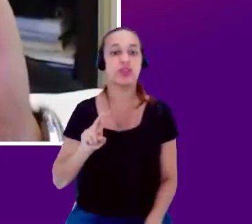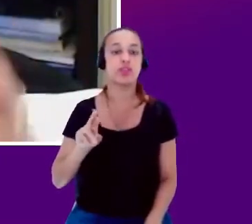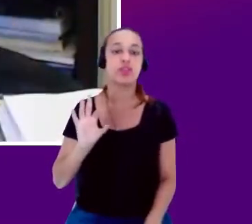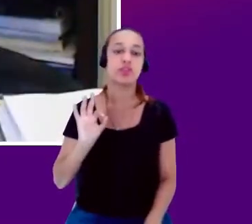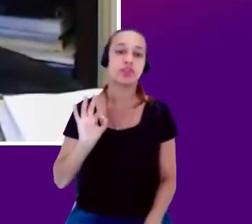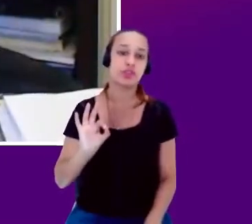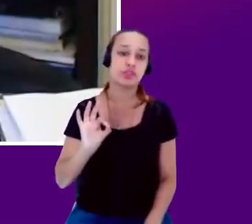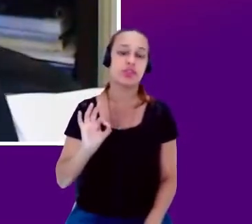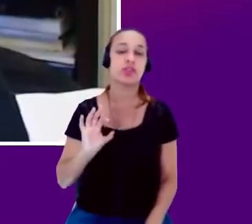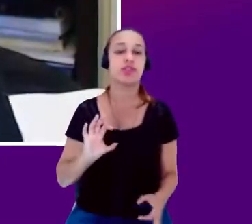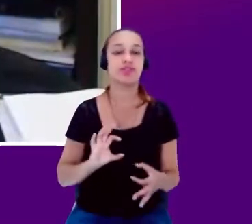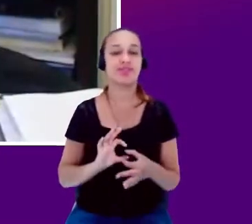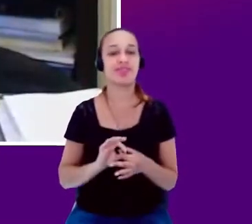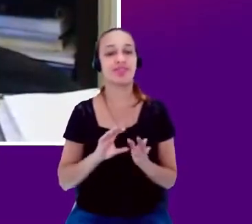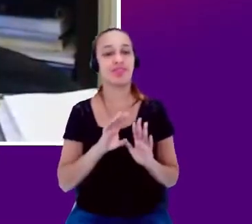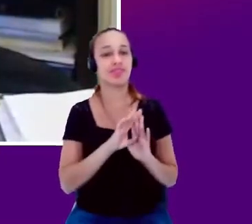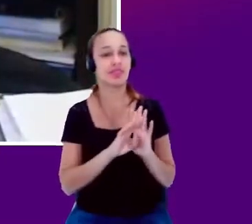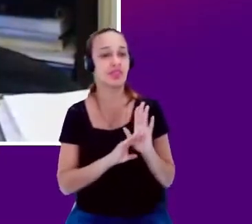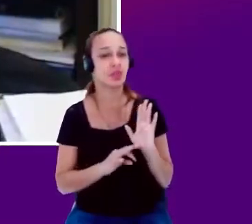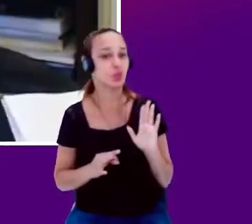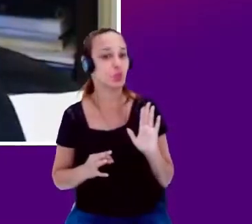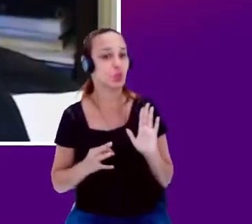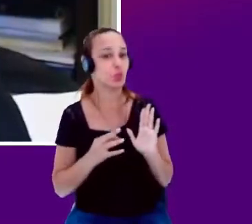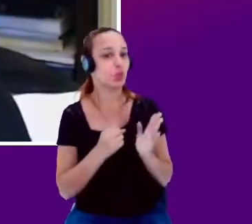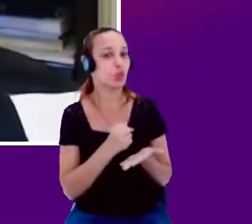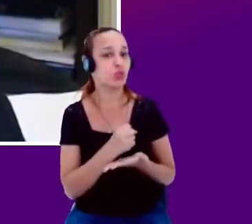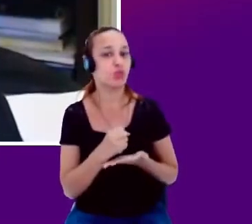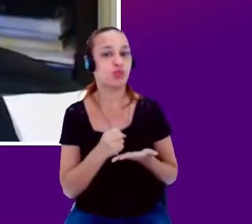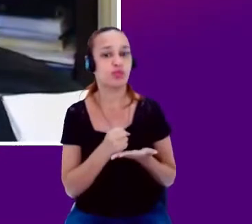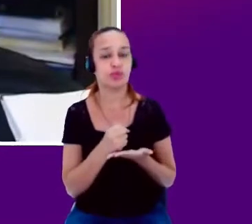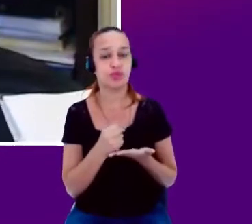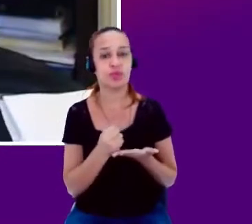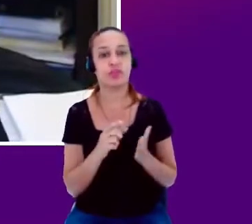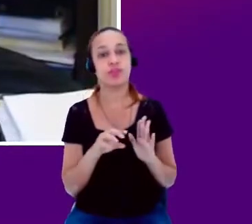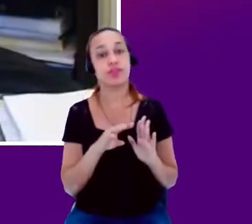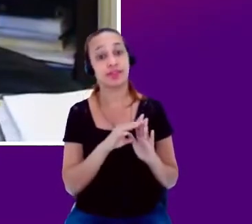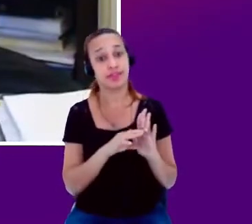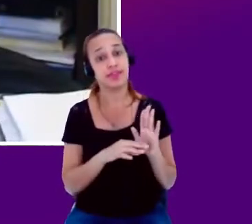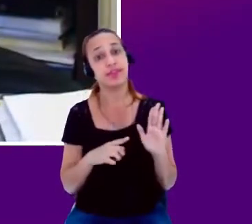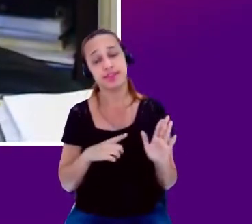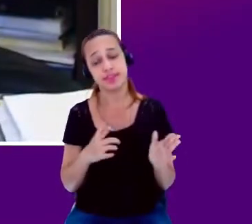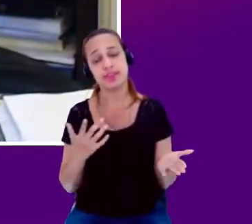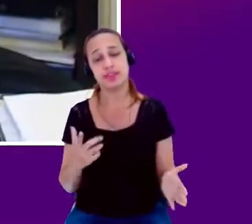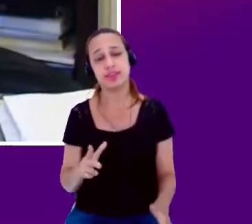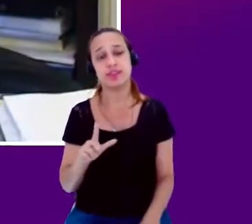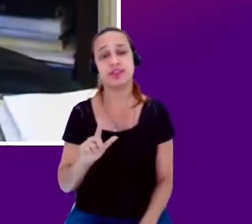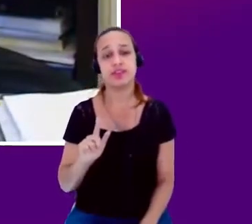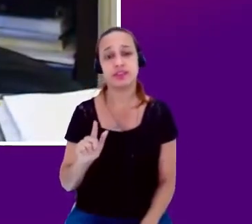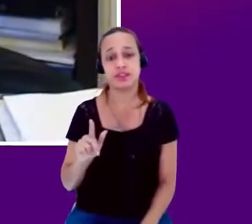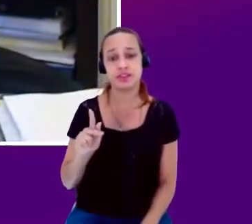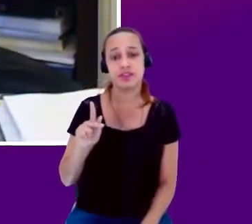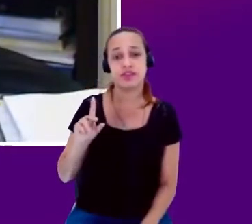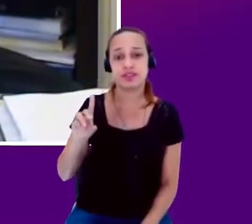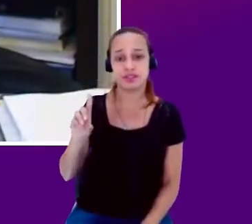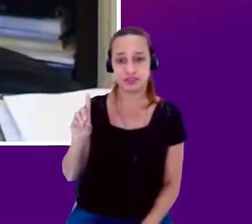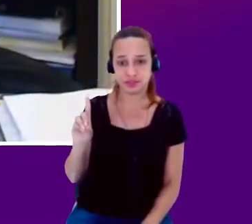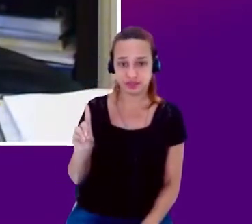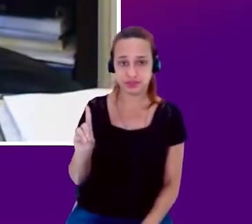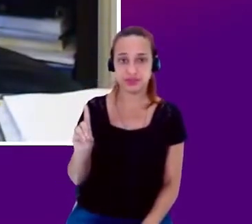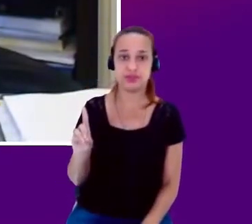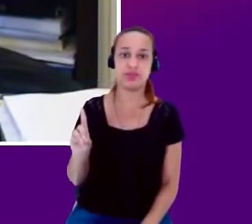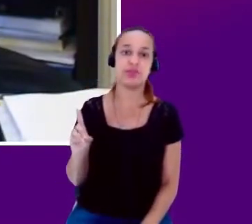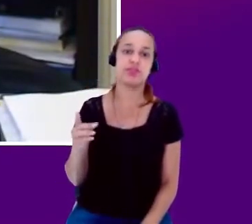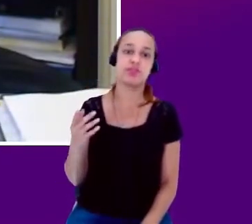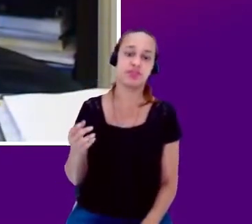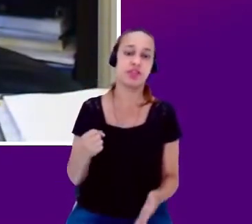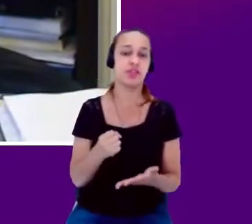aqueles princípios elencados na Lei Geral de Proteção de Dados, o princípio da necessidade, o princípio da finalidade, o princípio